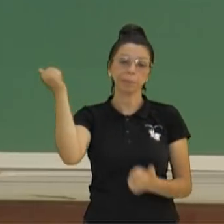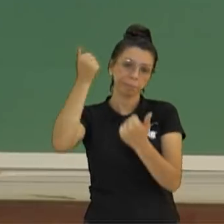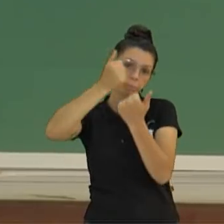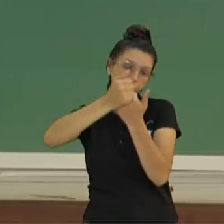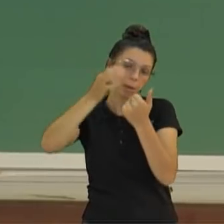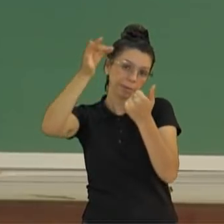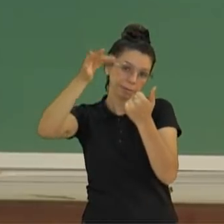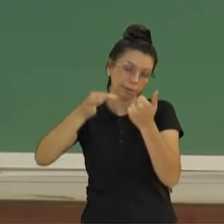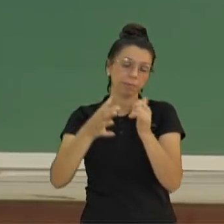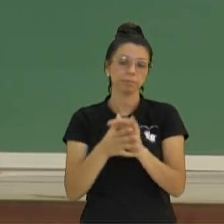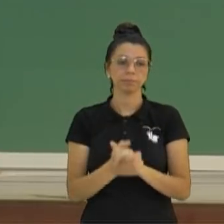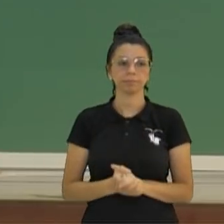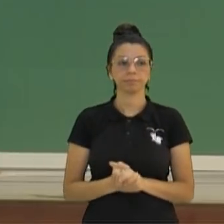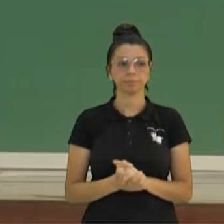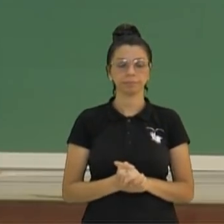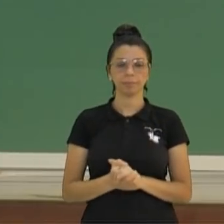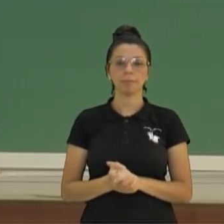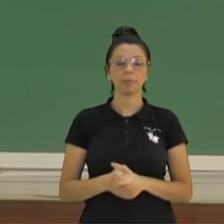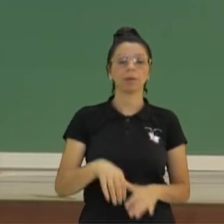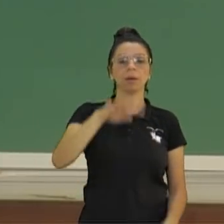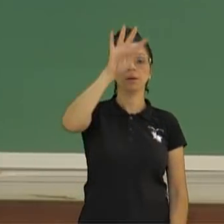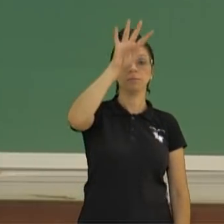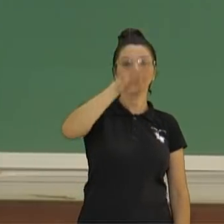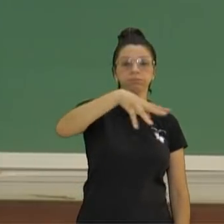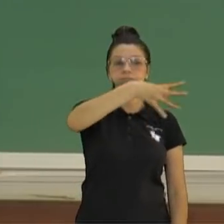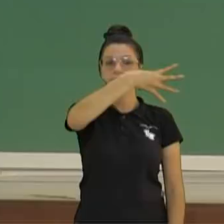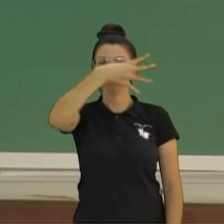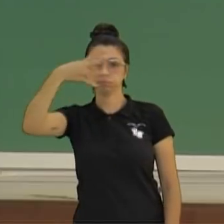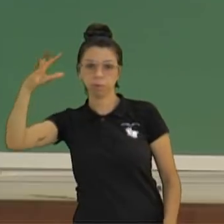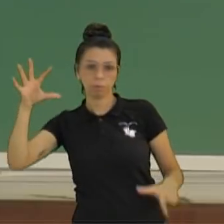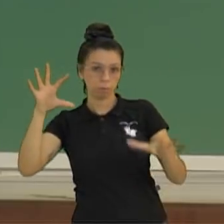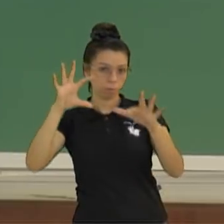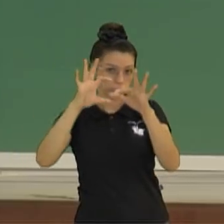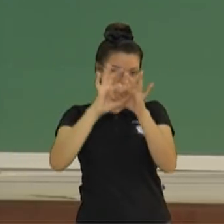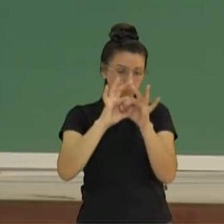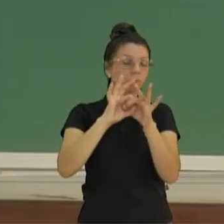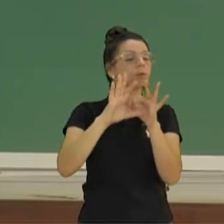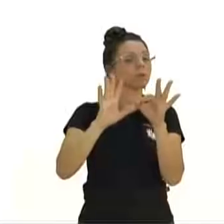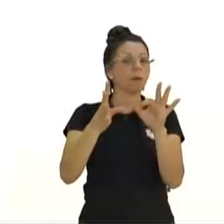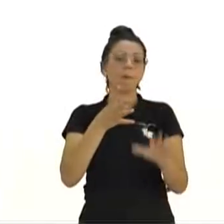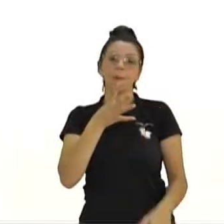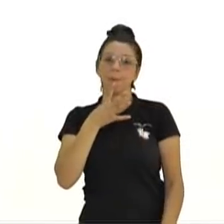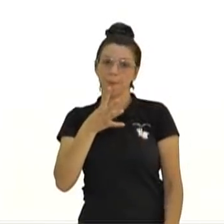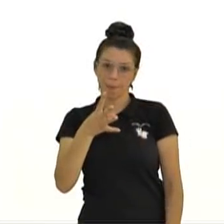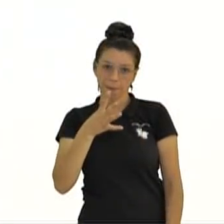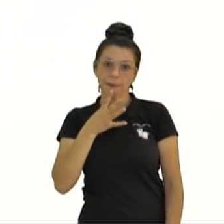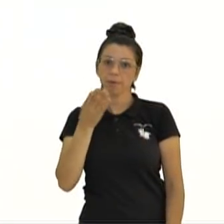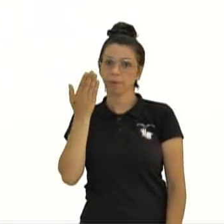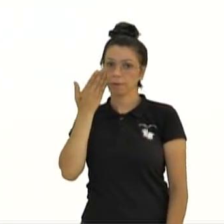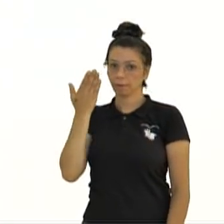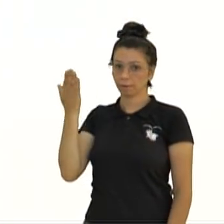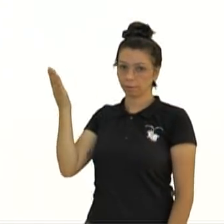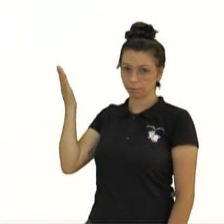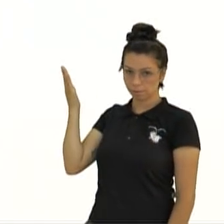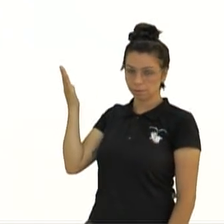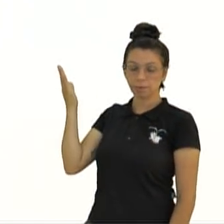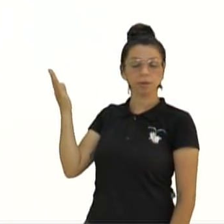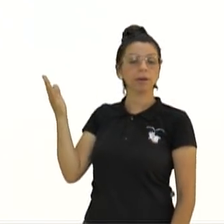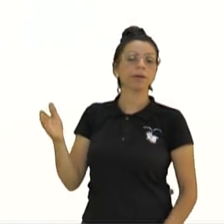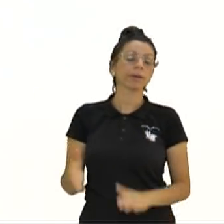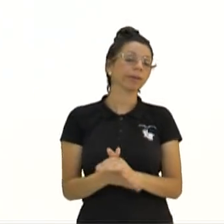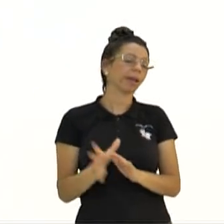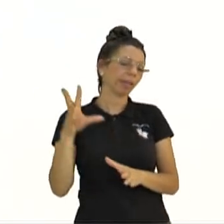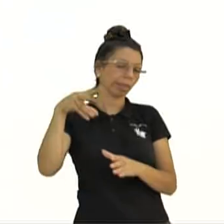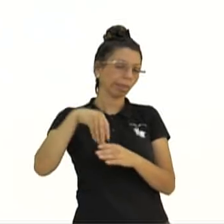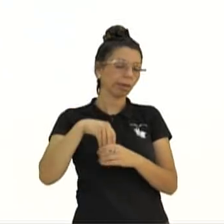Aqui nós temos um quadro das conjunções que vocês já devem ter conhecimento desse quadro, que ele estará disponível